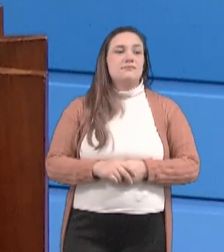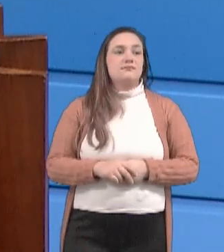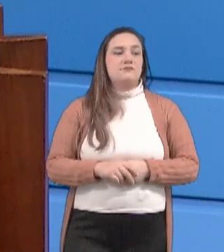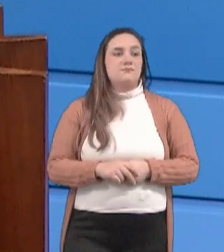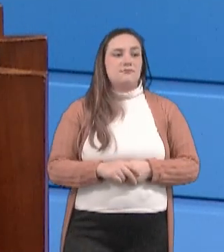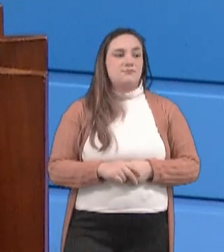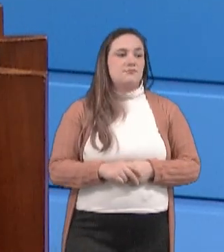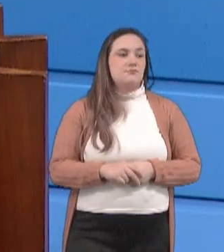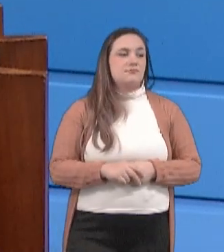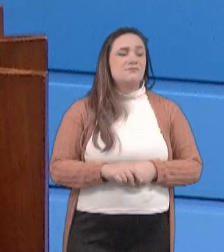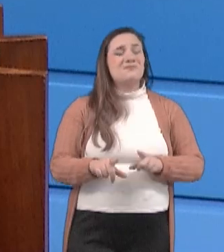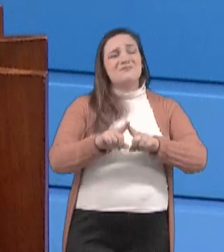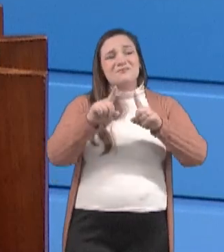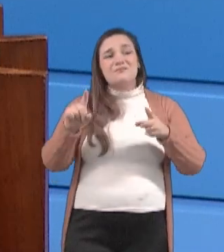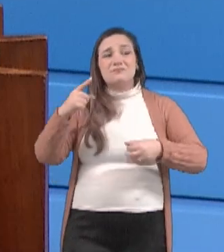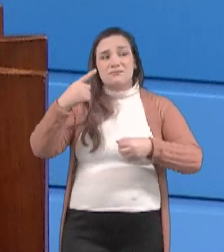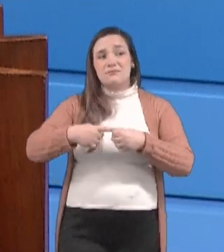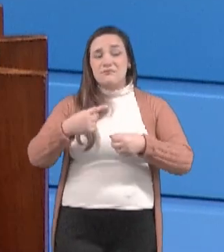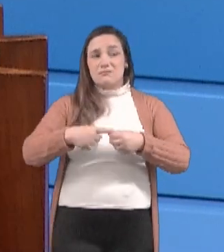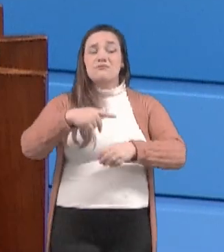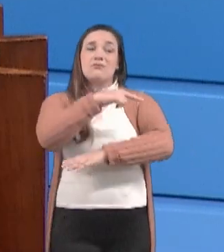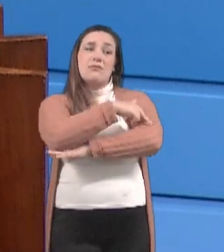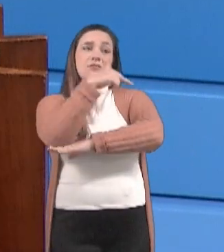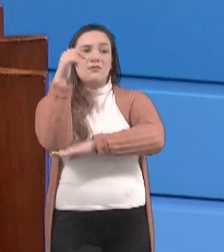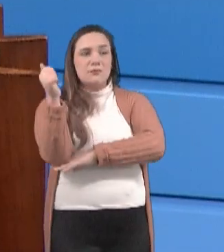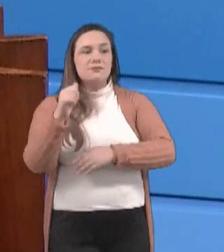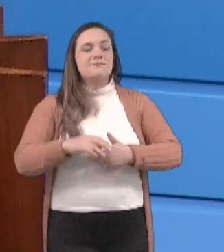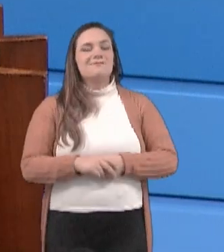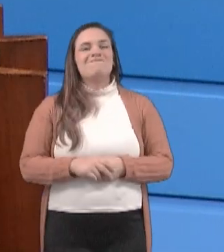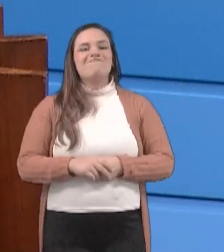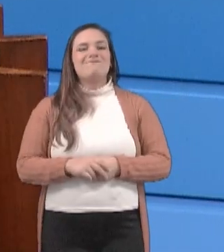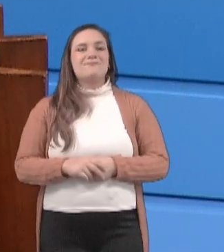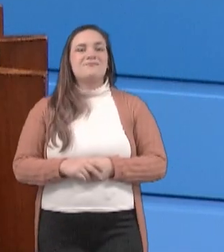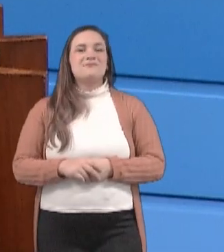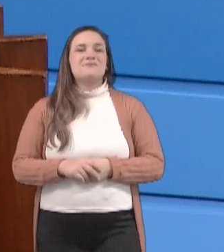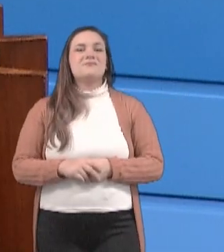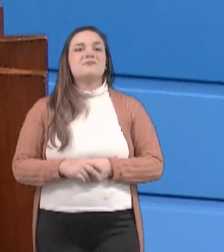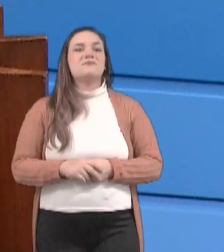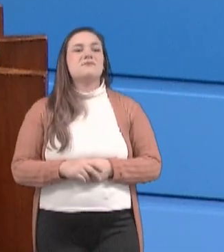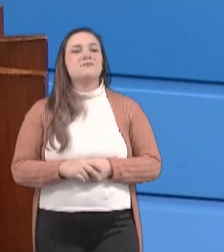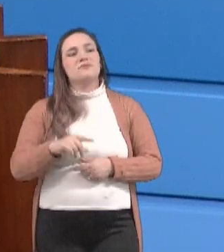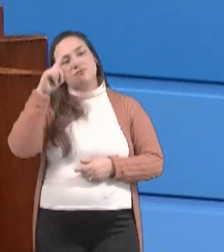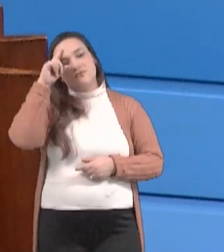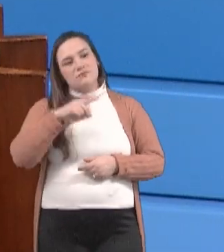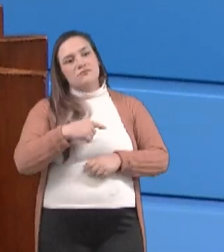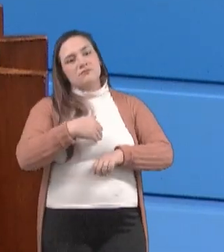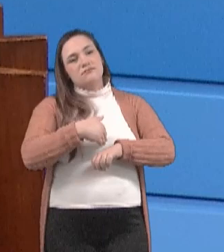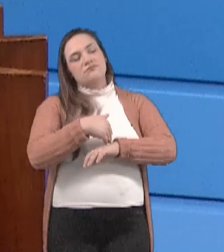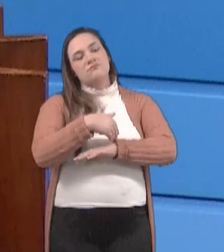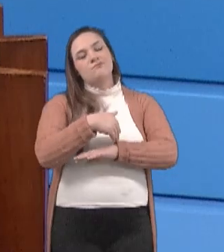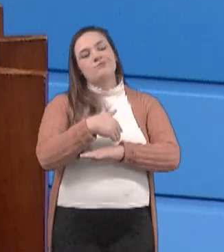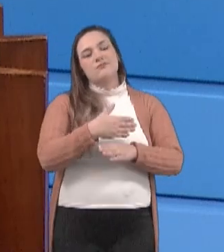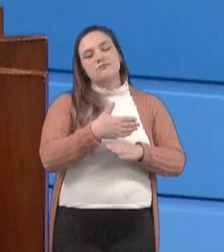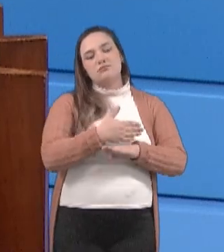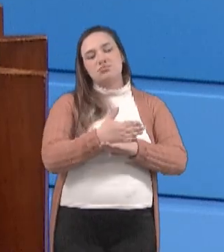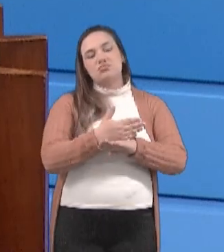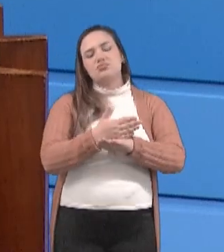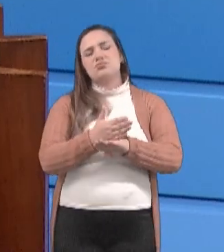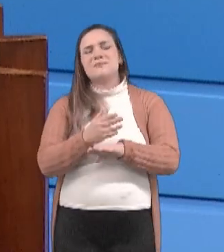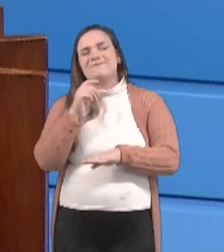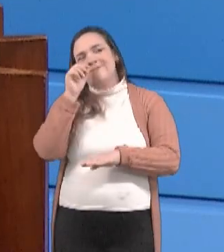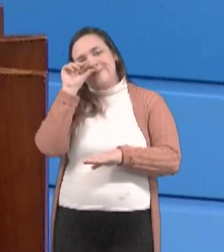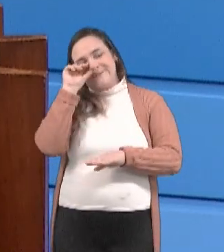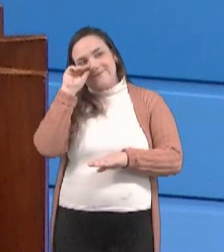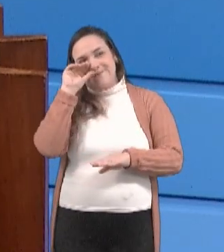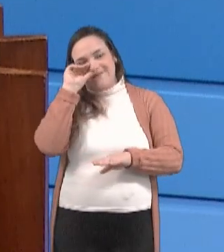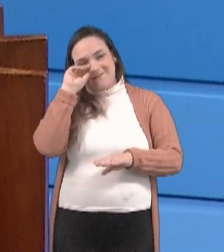Andradina, especificamente, passam-se os dias e a gente não tem como ficar quieto,